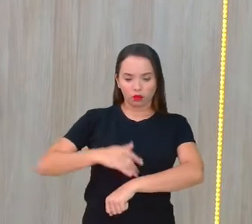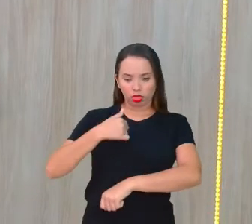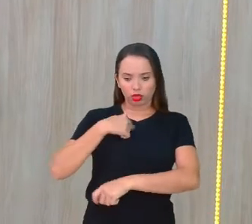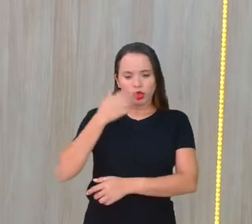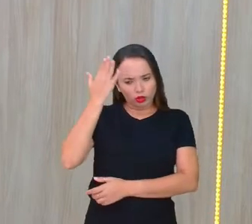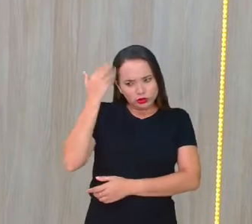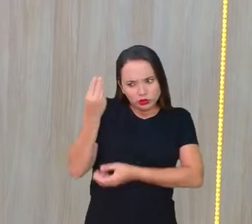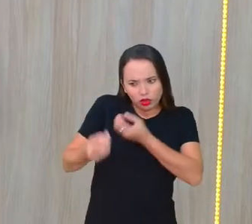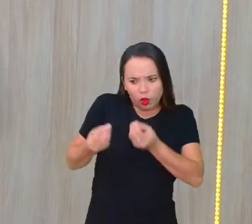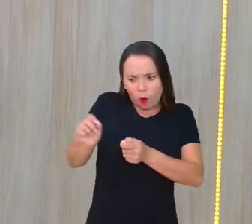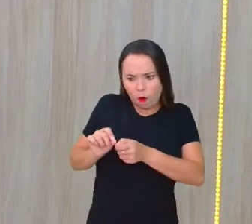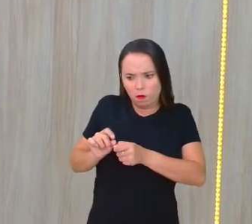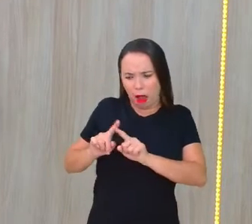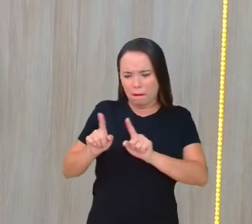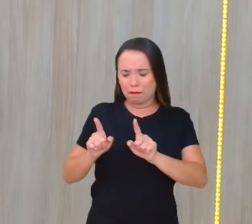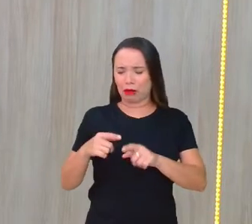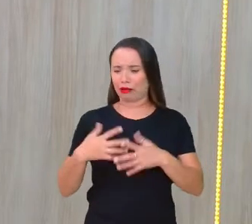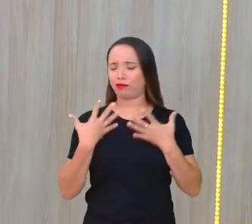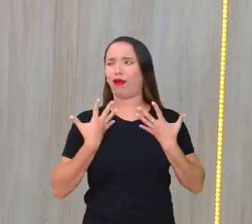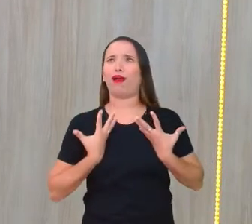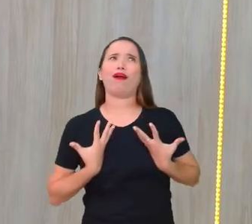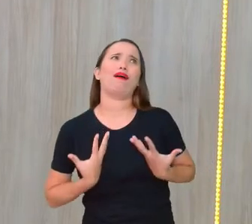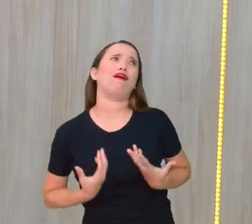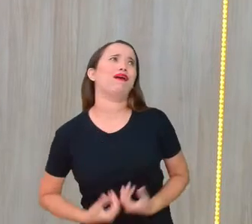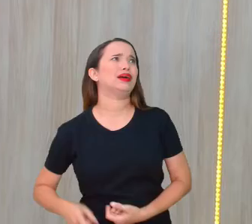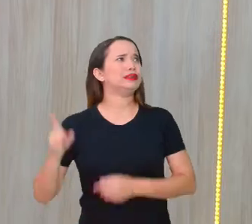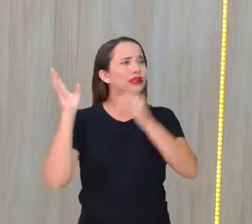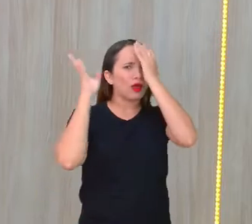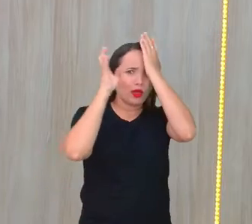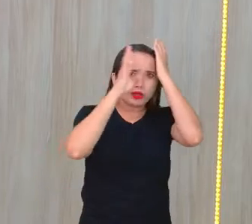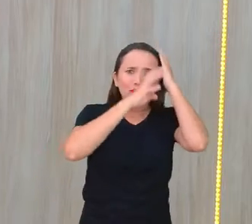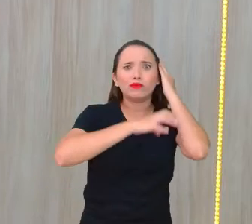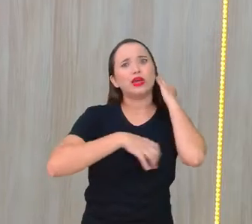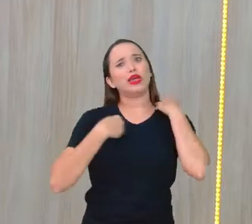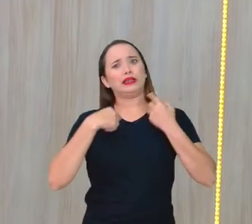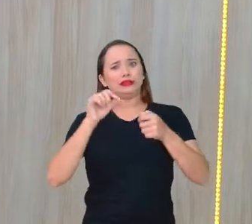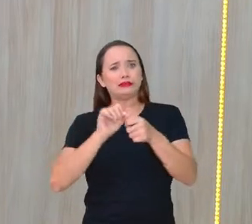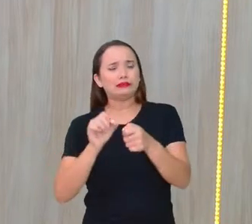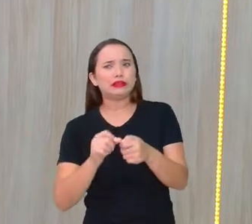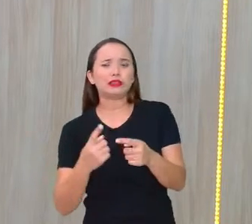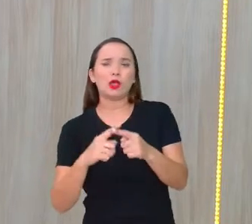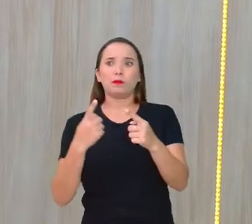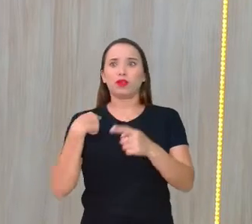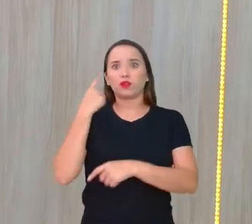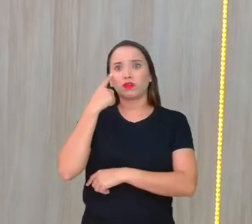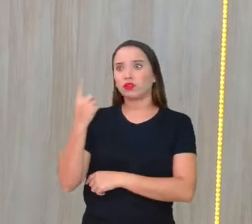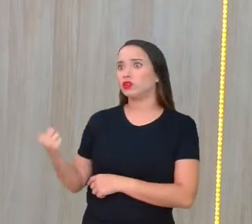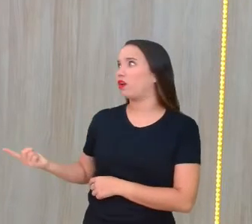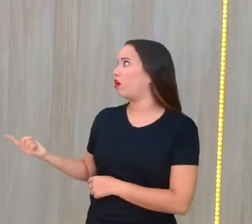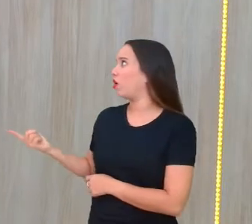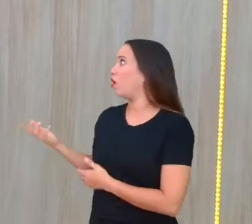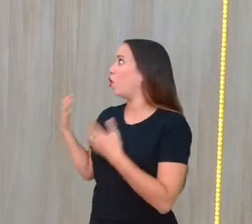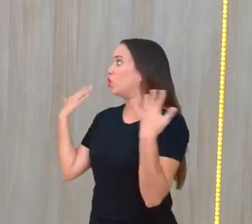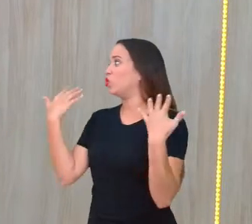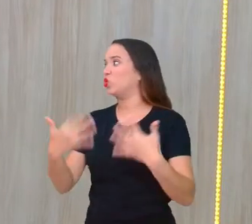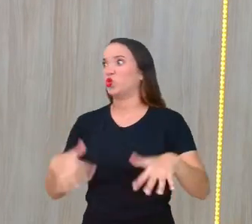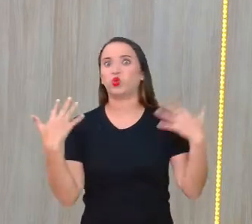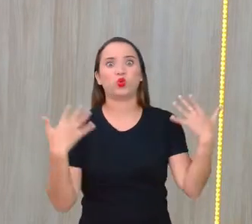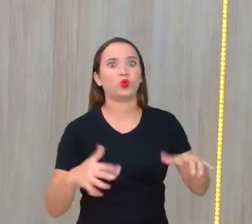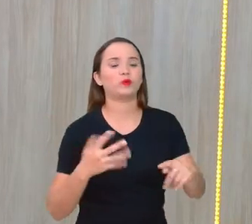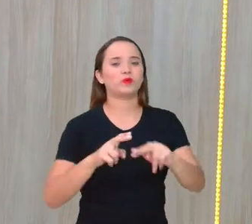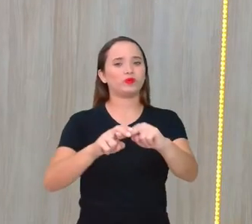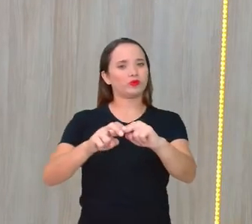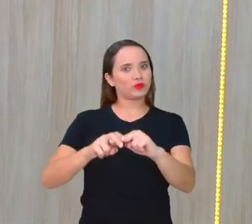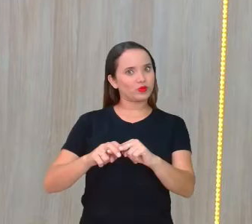mas é tão trabalhoso ficar fazendo sempre a mesma coisa, que é esse exato momento que a gente se preocupa em